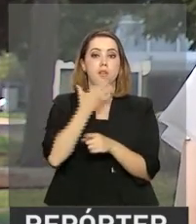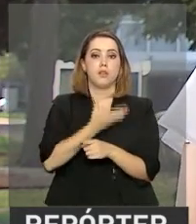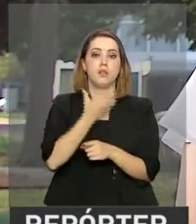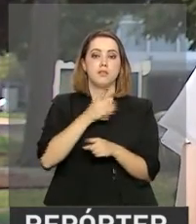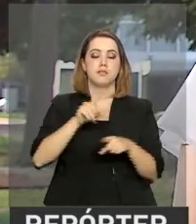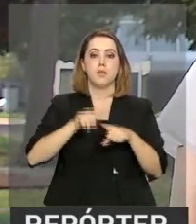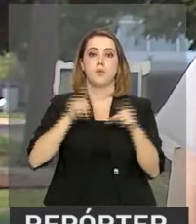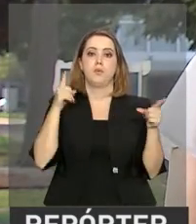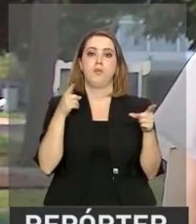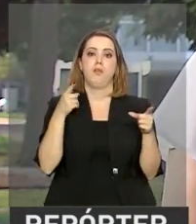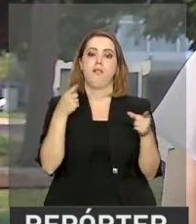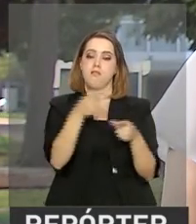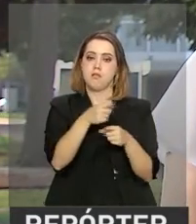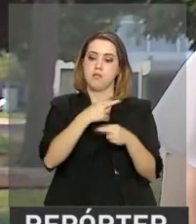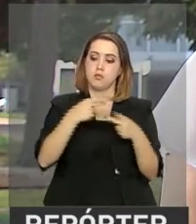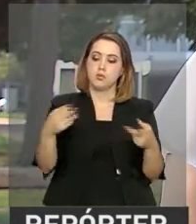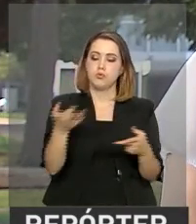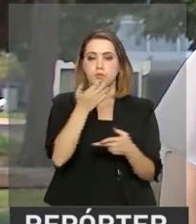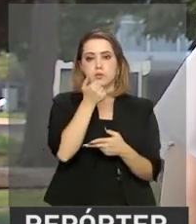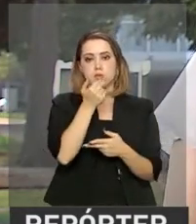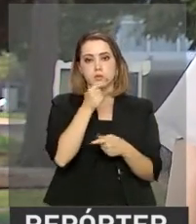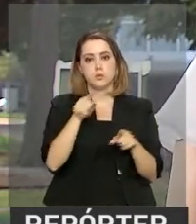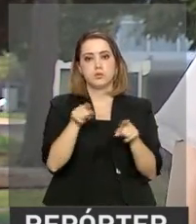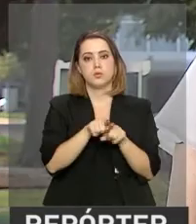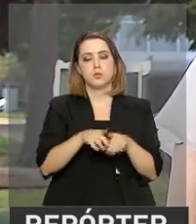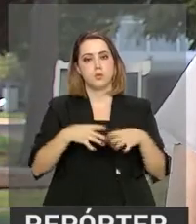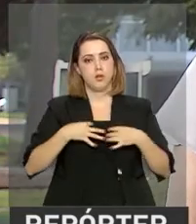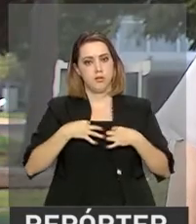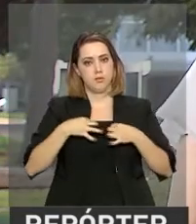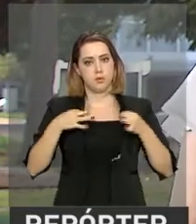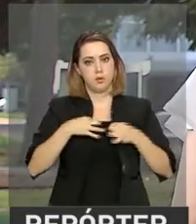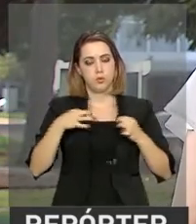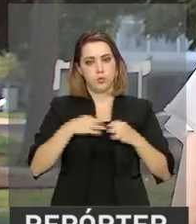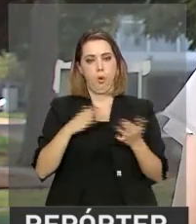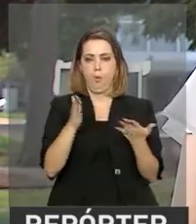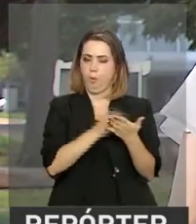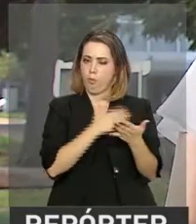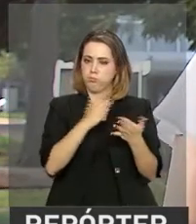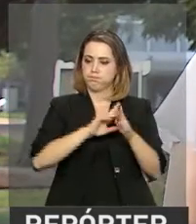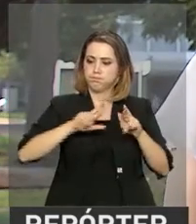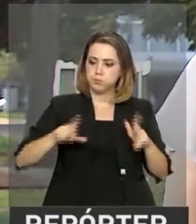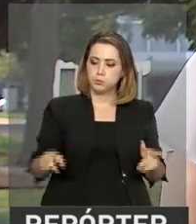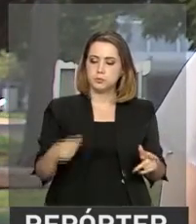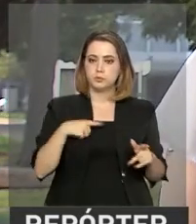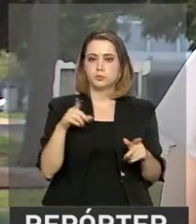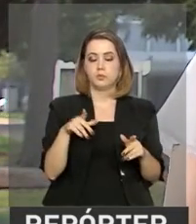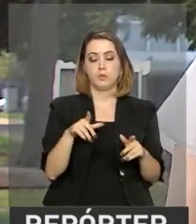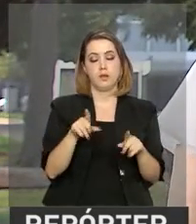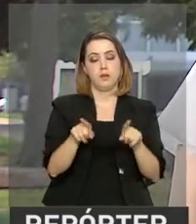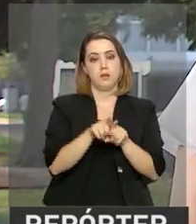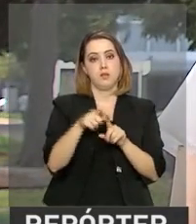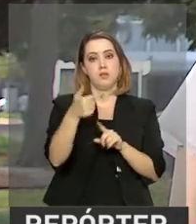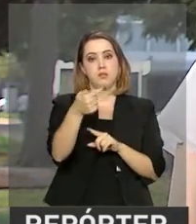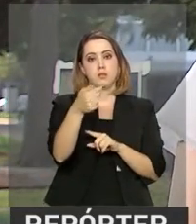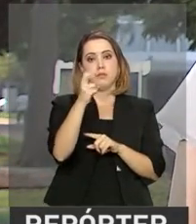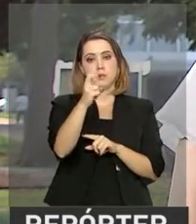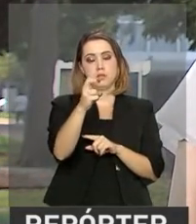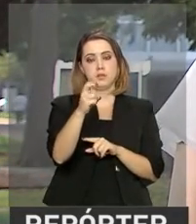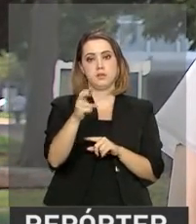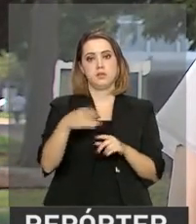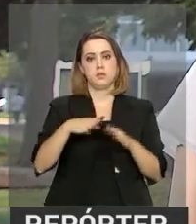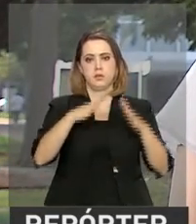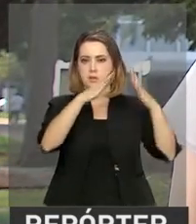roupas e materiais escolares arrecadados devem chegar ao haiti já na semana que vem além disso 75 barracas de